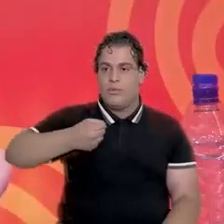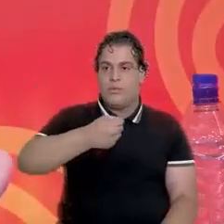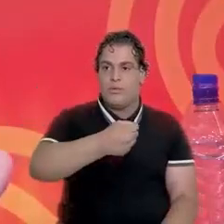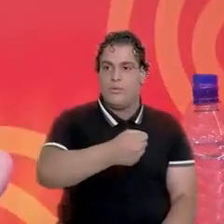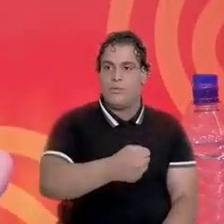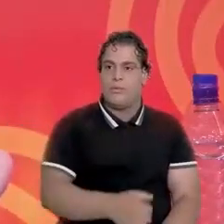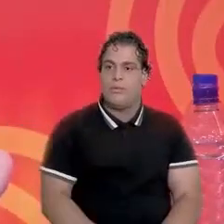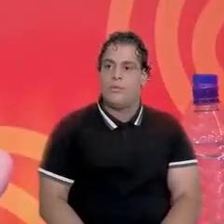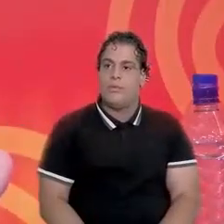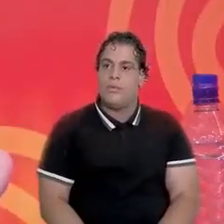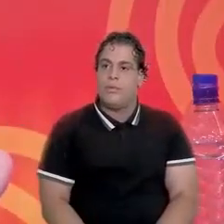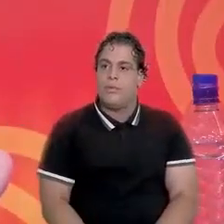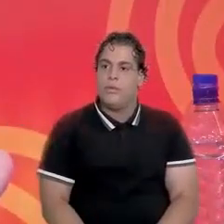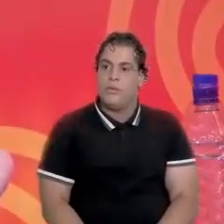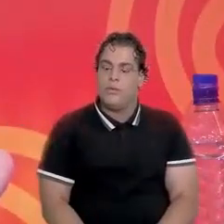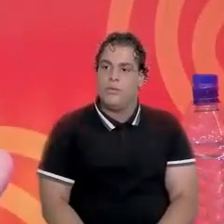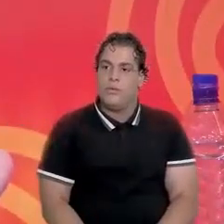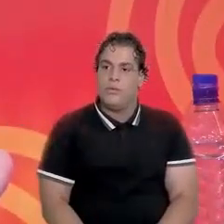você.